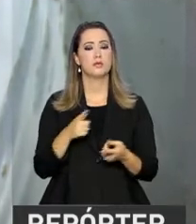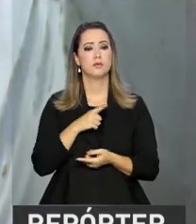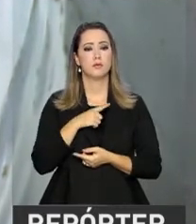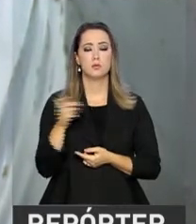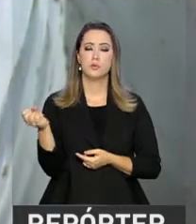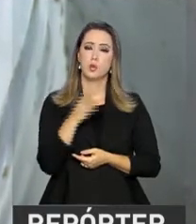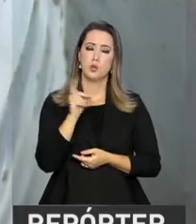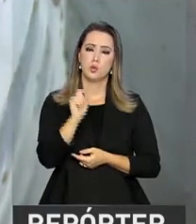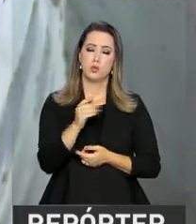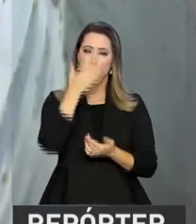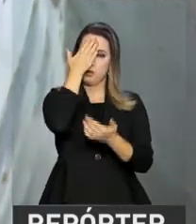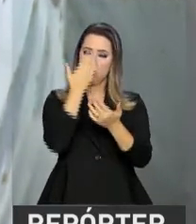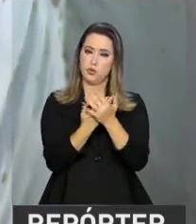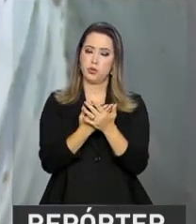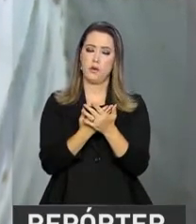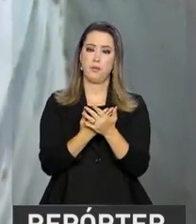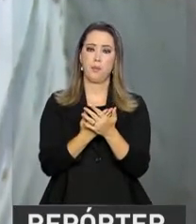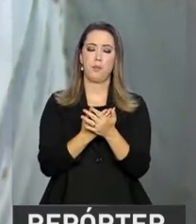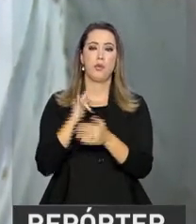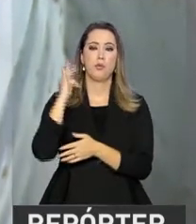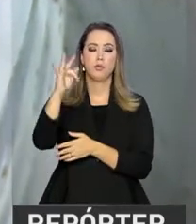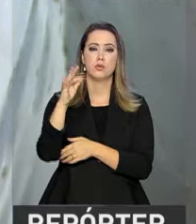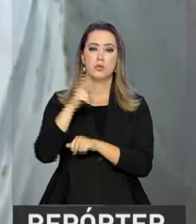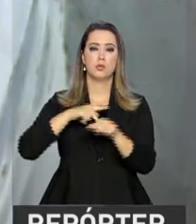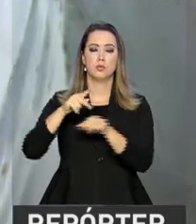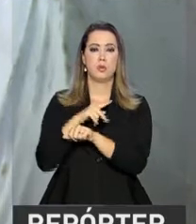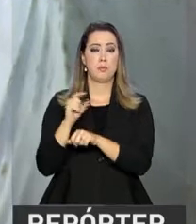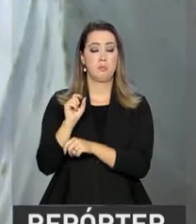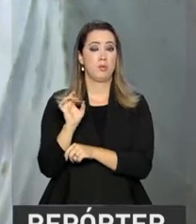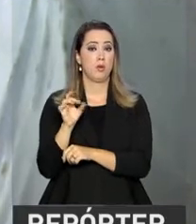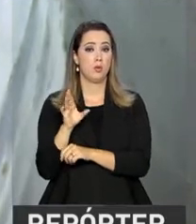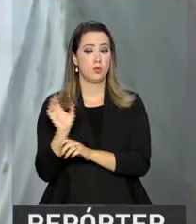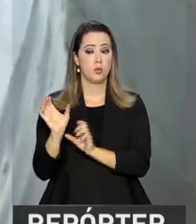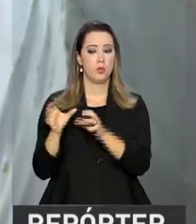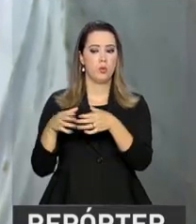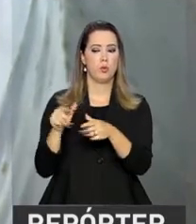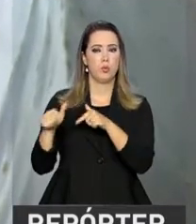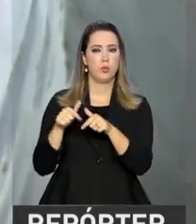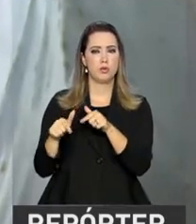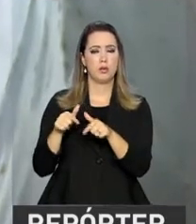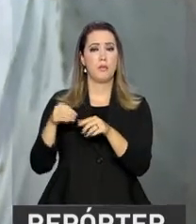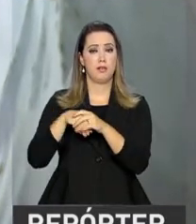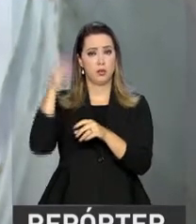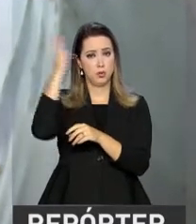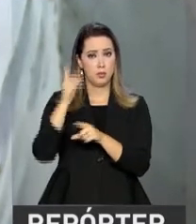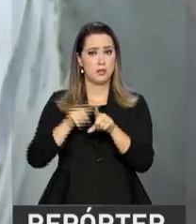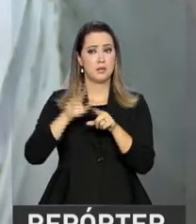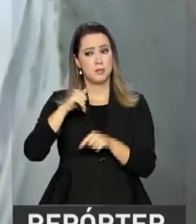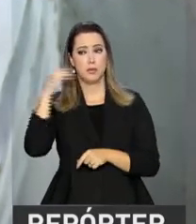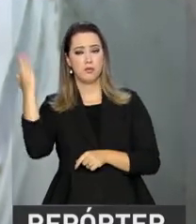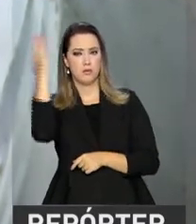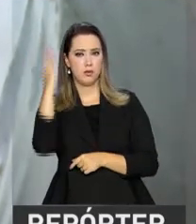novamente uma confiança muito grande no futuro do país não só dos investidores internos como os investidores